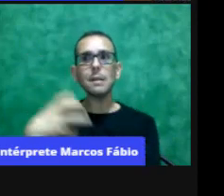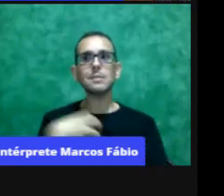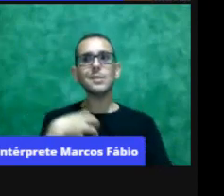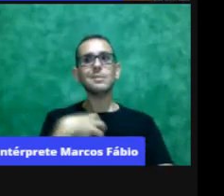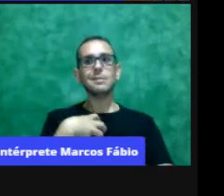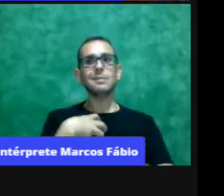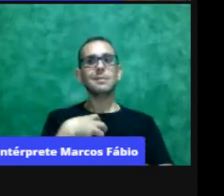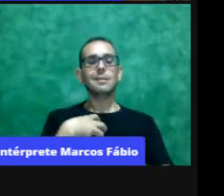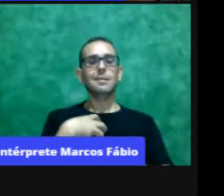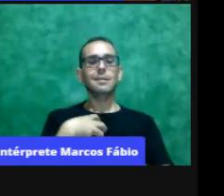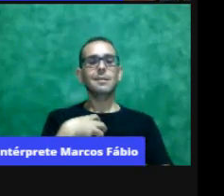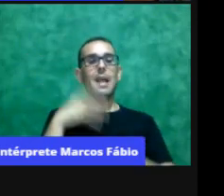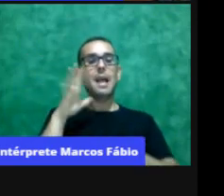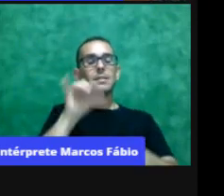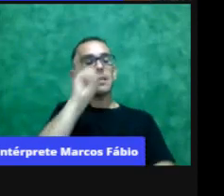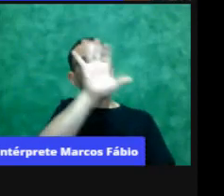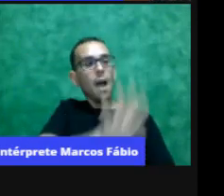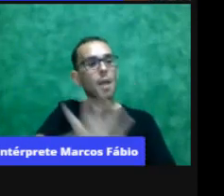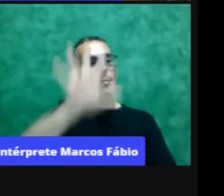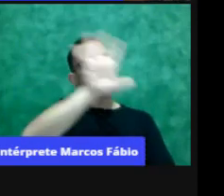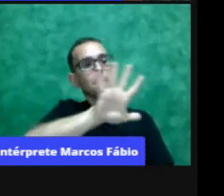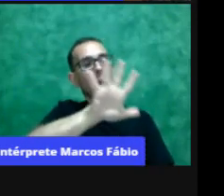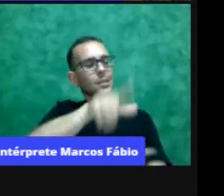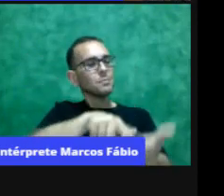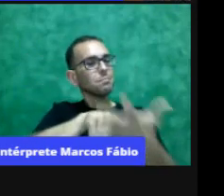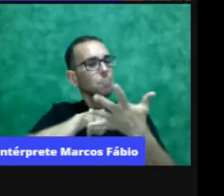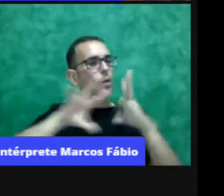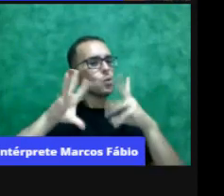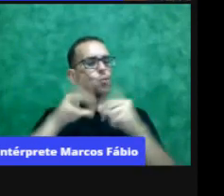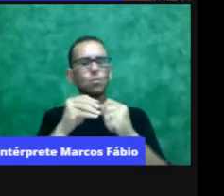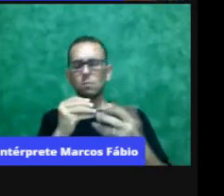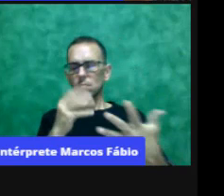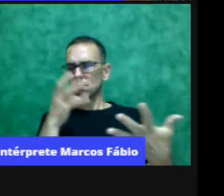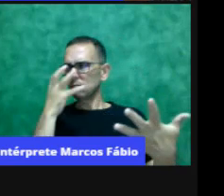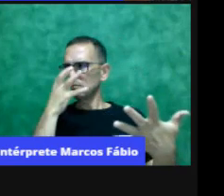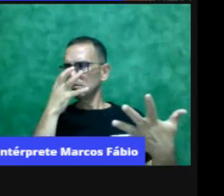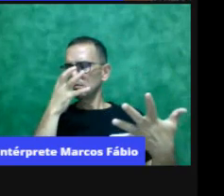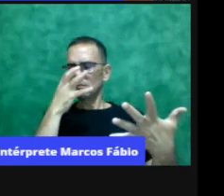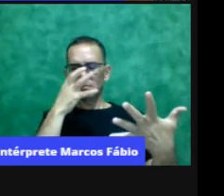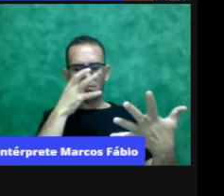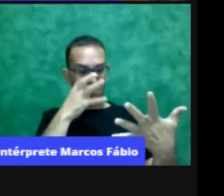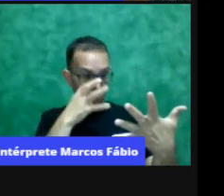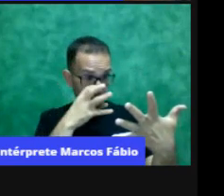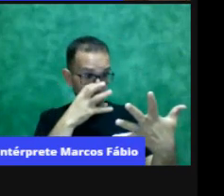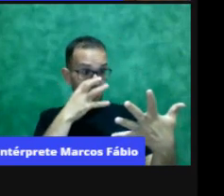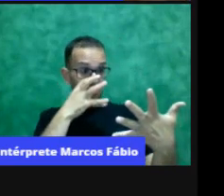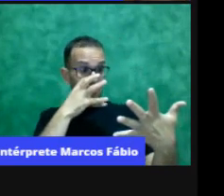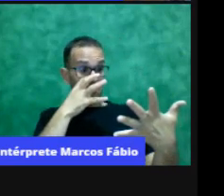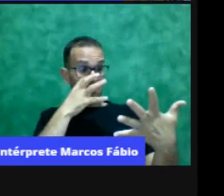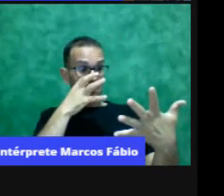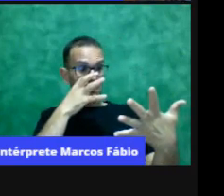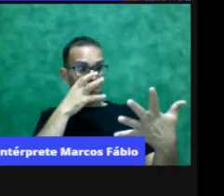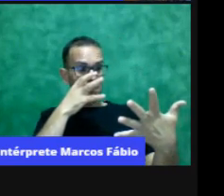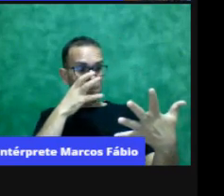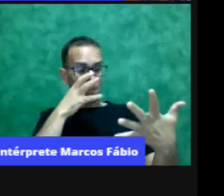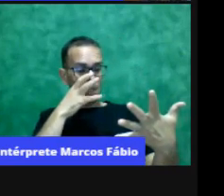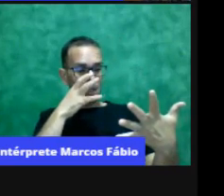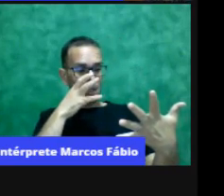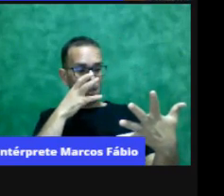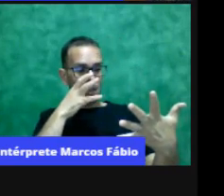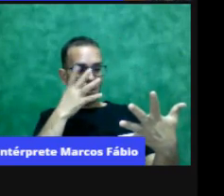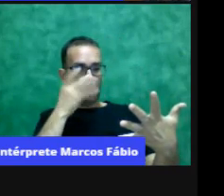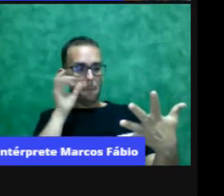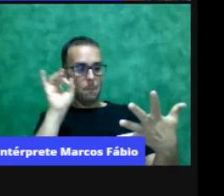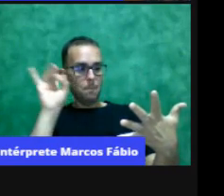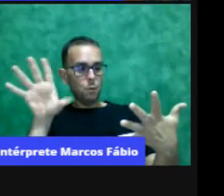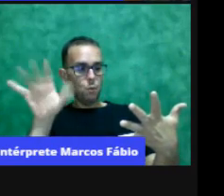só, porque às vezes a imagem já fala por tudo, ela nem ouve, né? E quando tem o áudio, ela precisa imaginar o que está